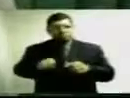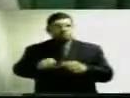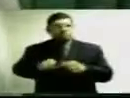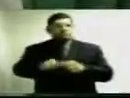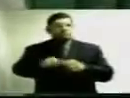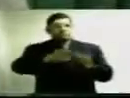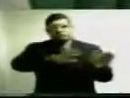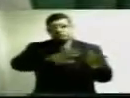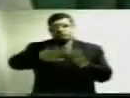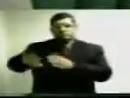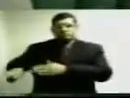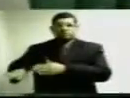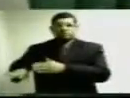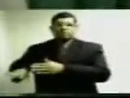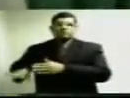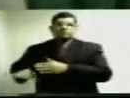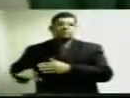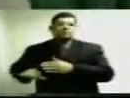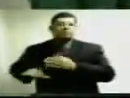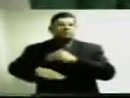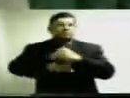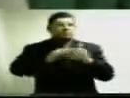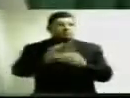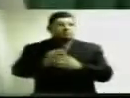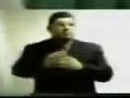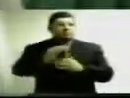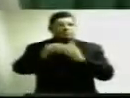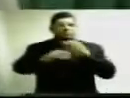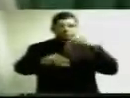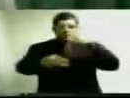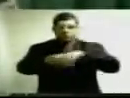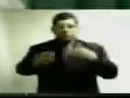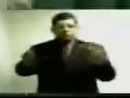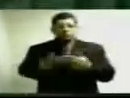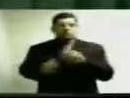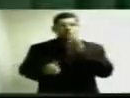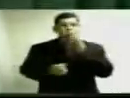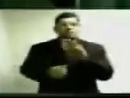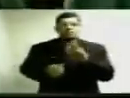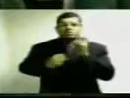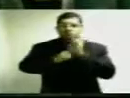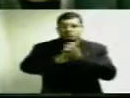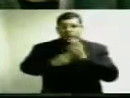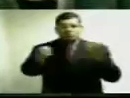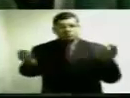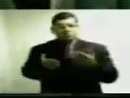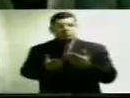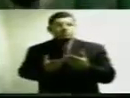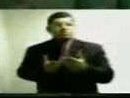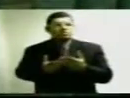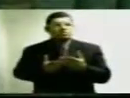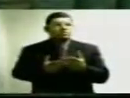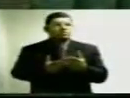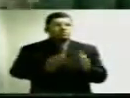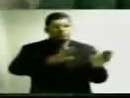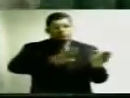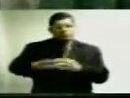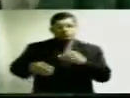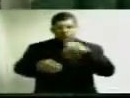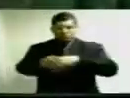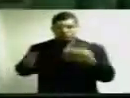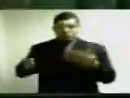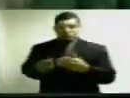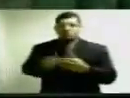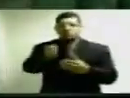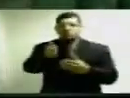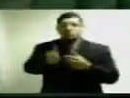é pela extinção em todos os níveis do voto secreto, enquanto que na Câmara a extinção do voto